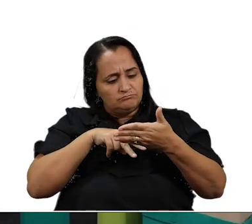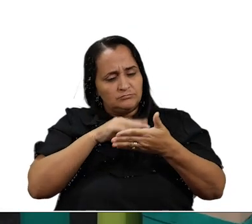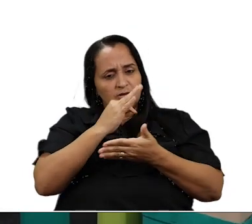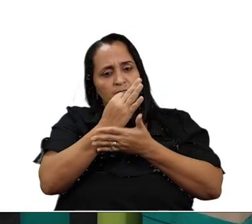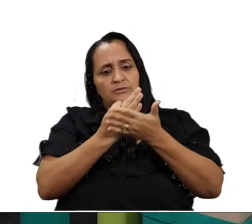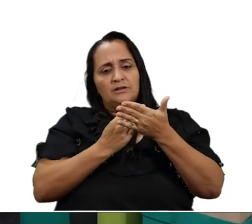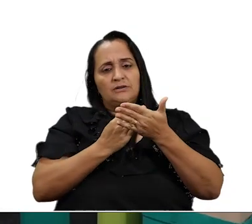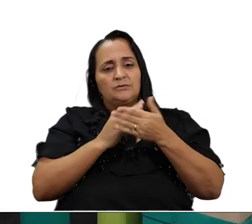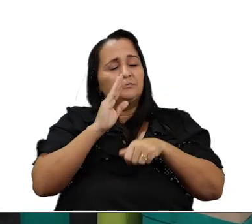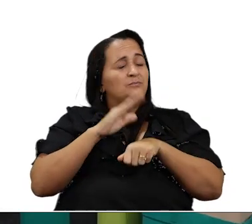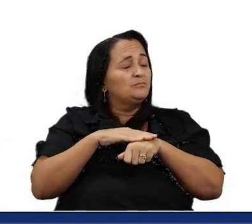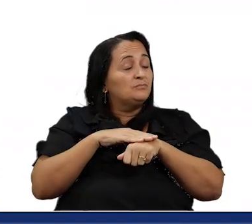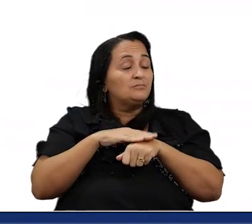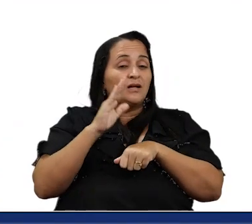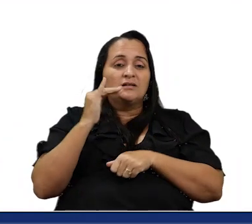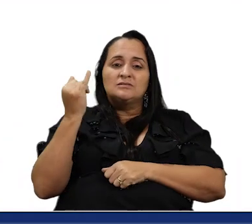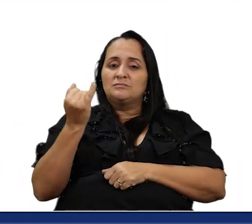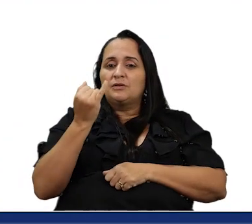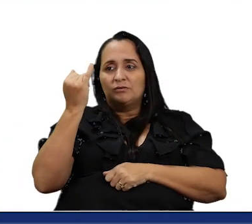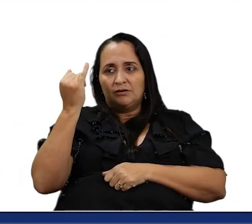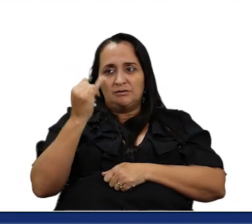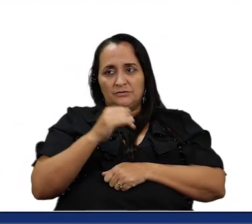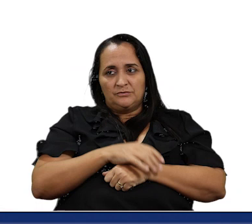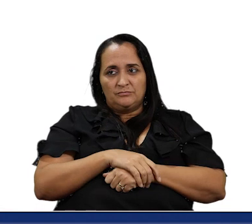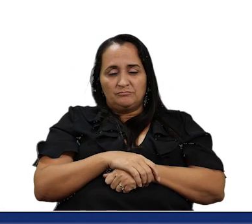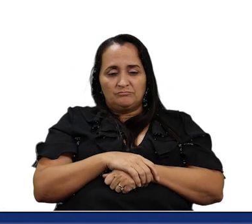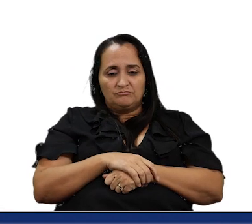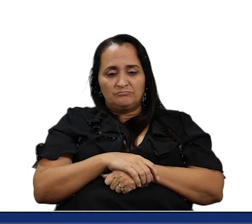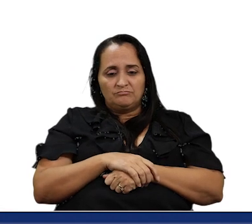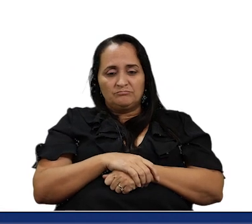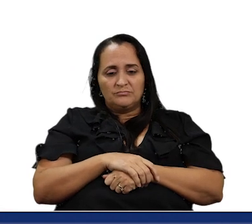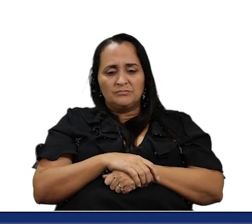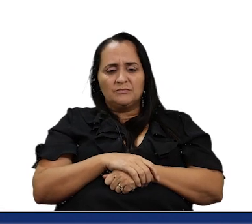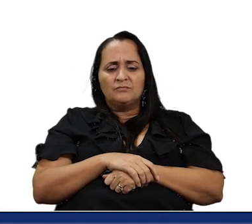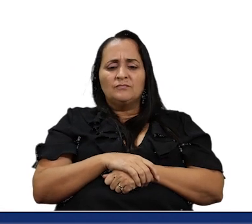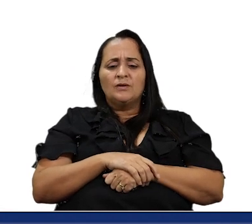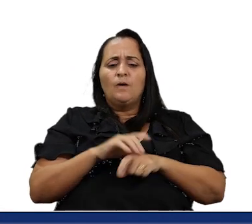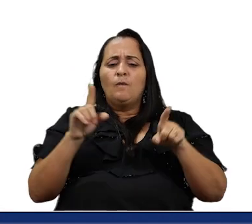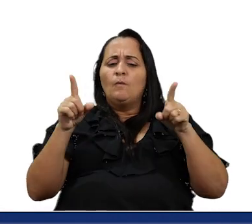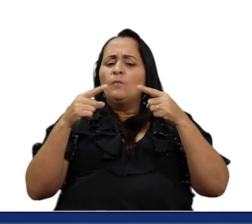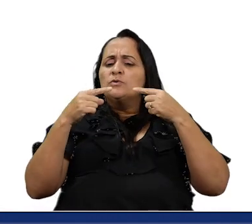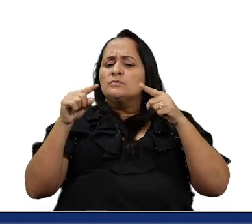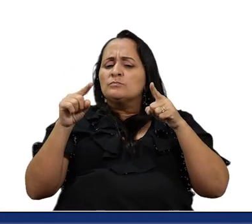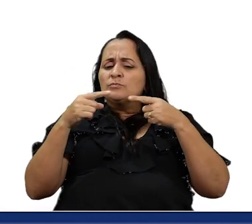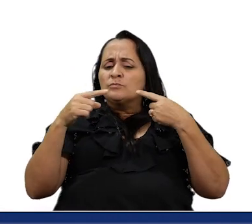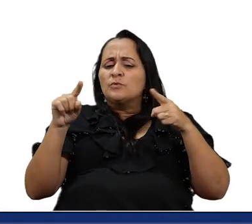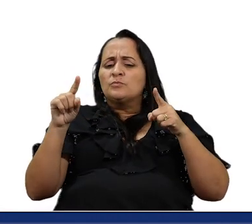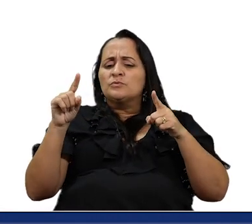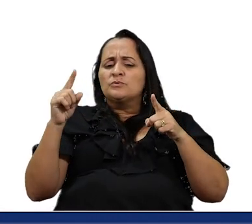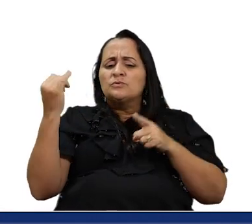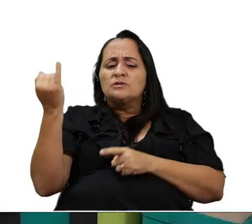mais importante, tá bom? Então, observe aí. Os músicos importantes para a história do